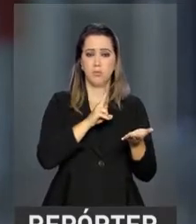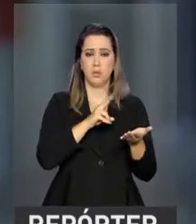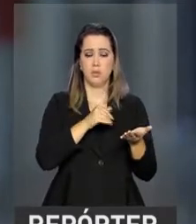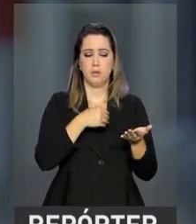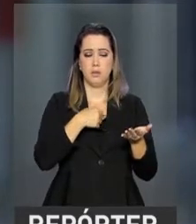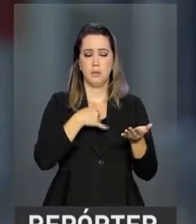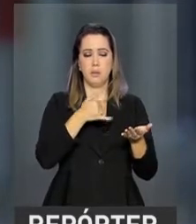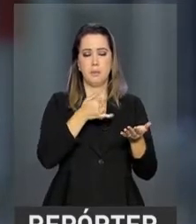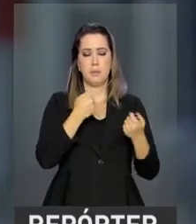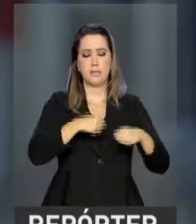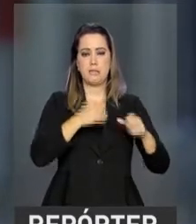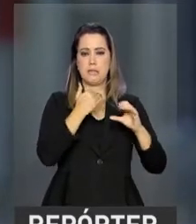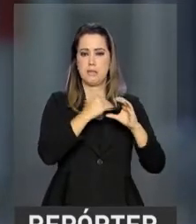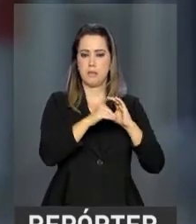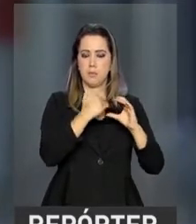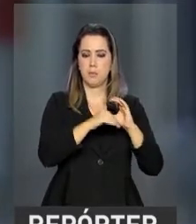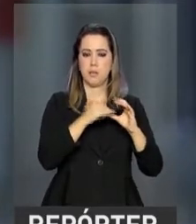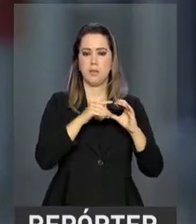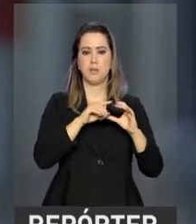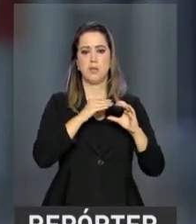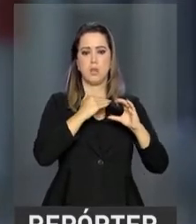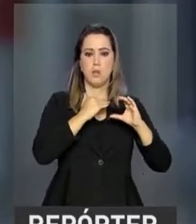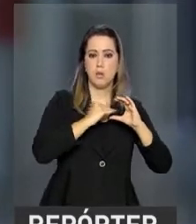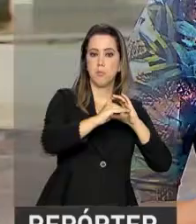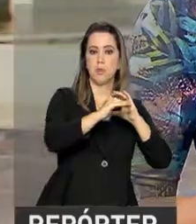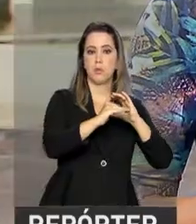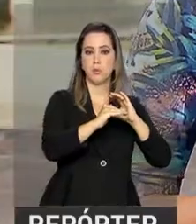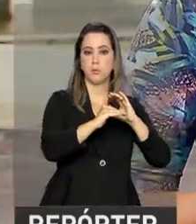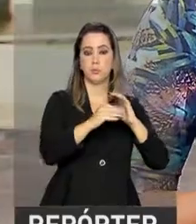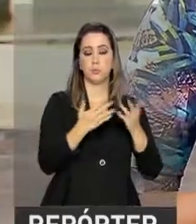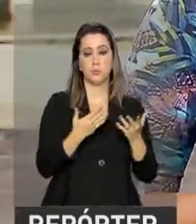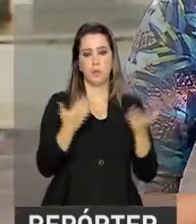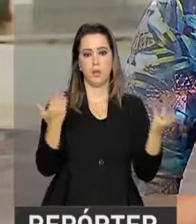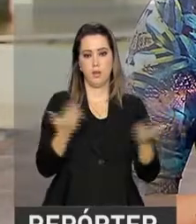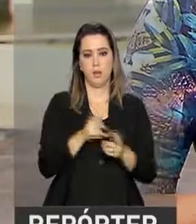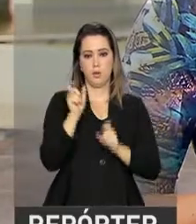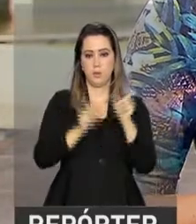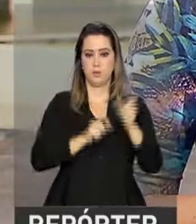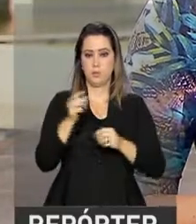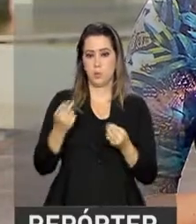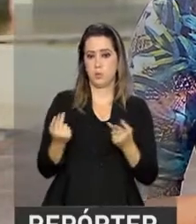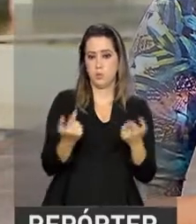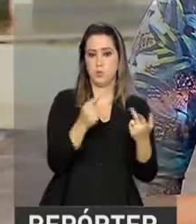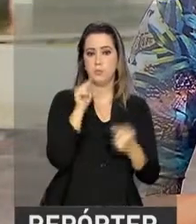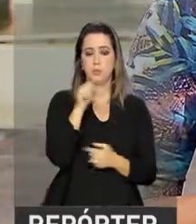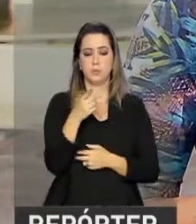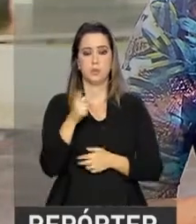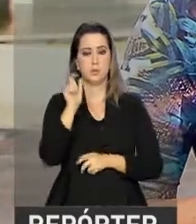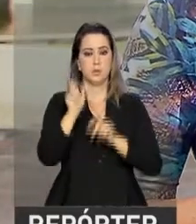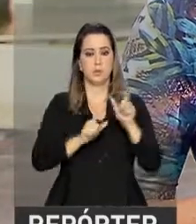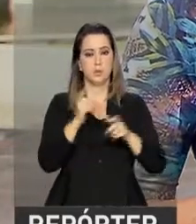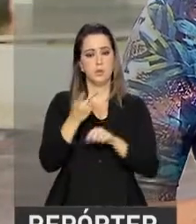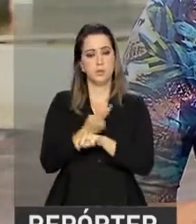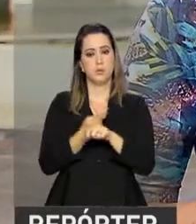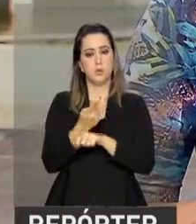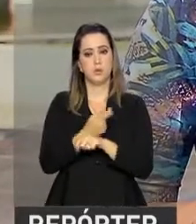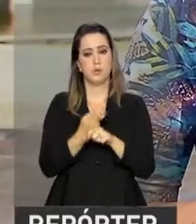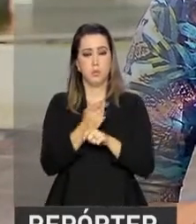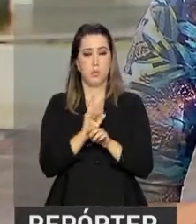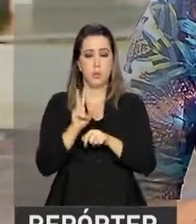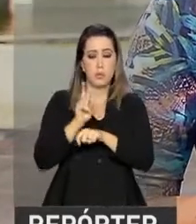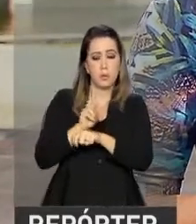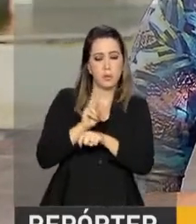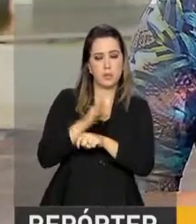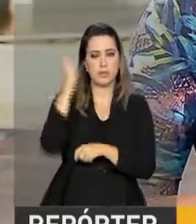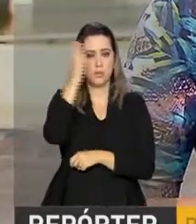meu dado após passar por e mail agora refugiados como ali e pessoas que estão buscando refúgio no brasil